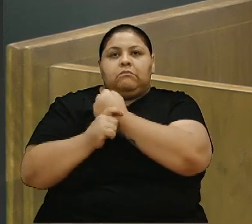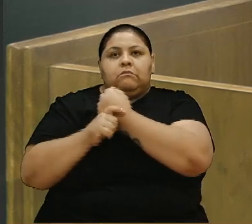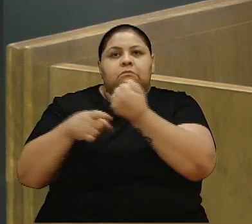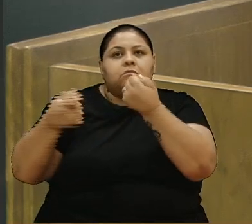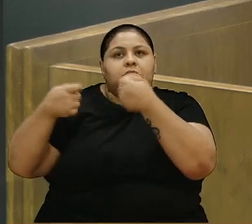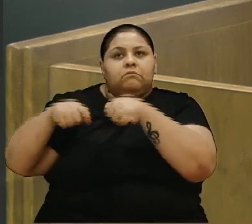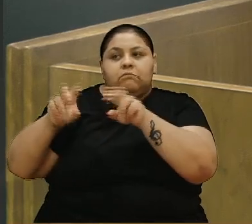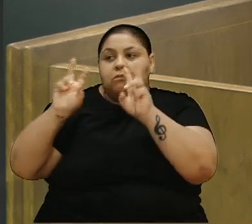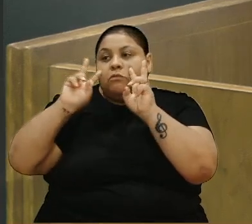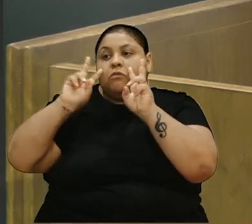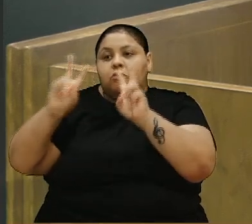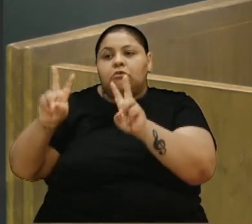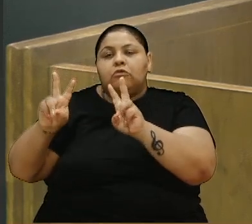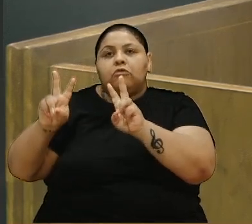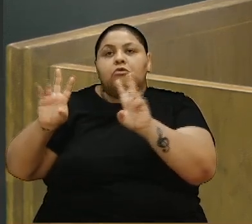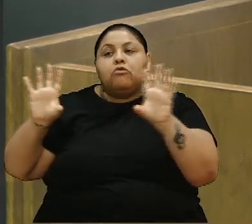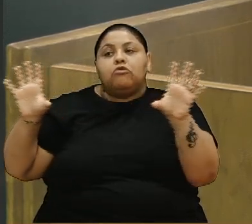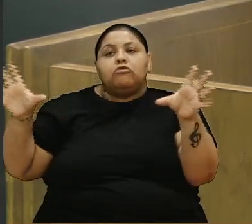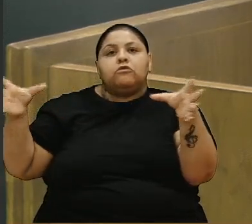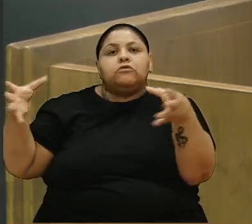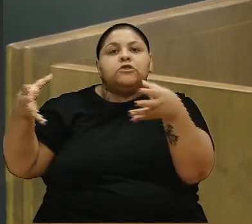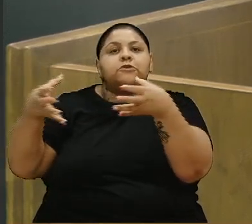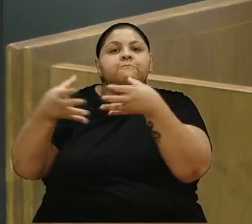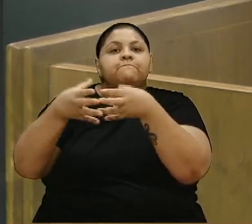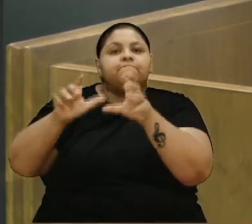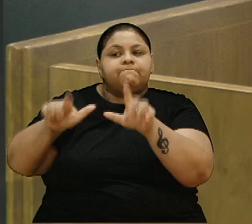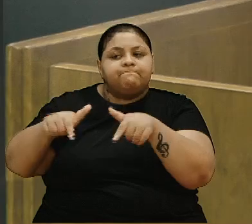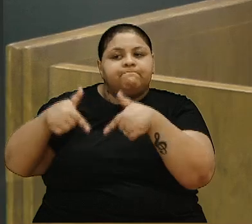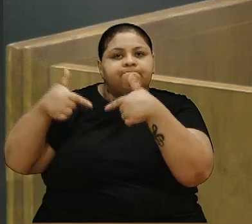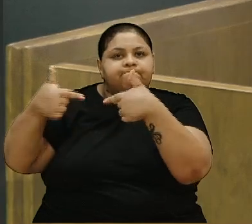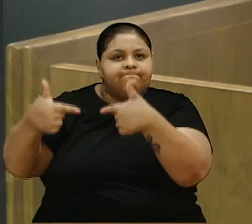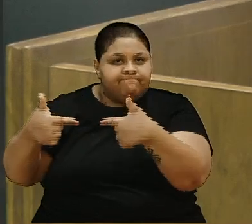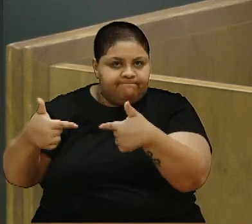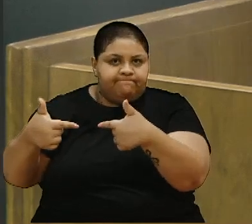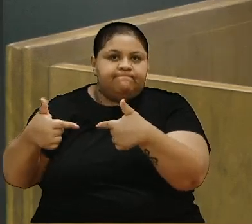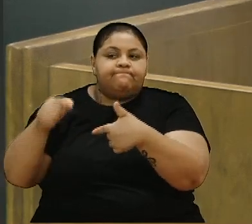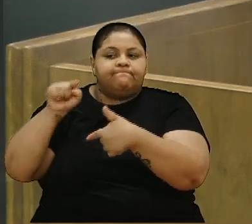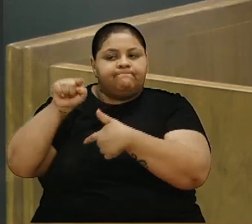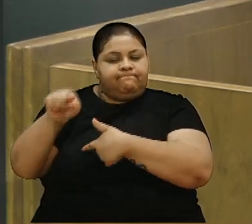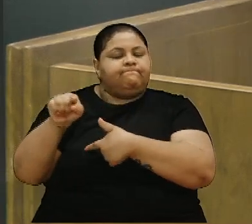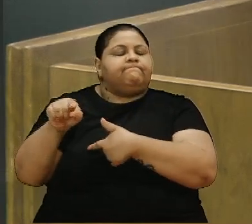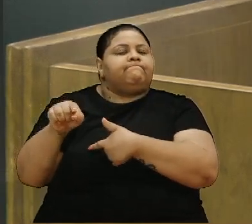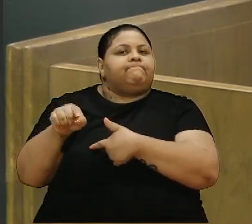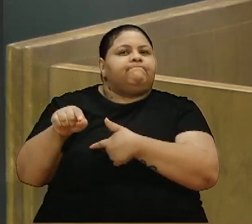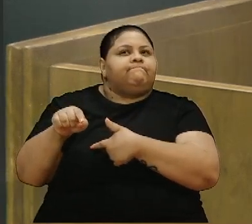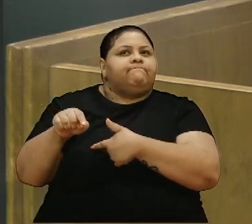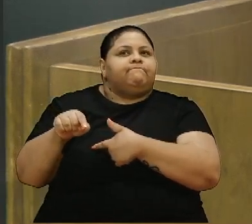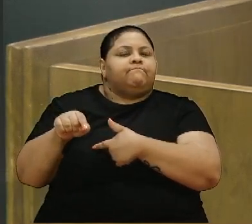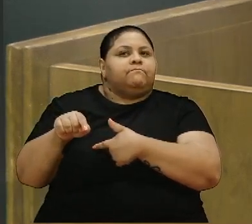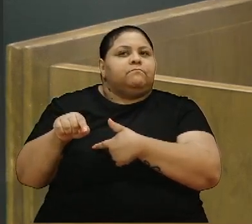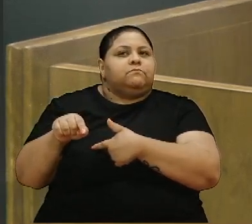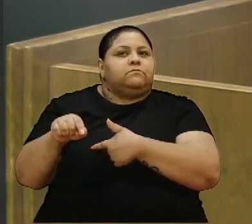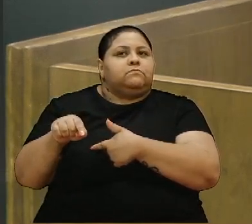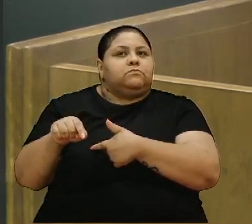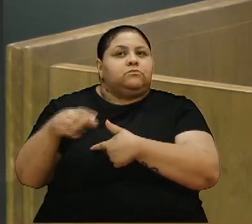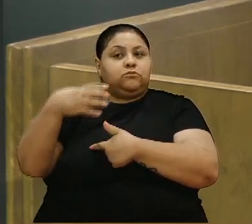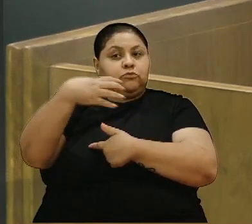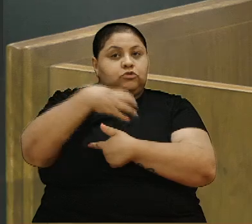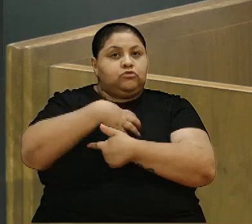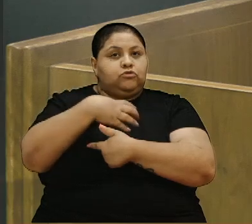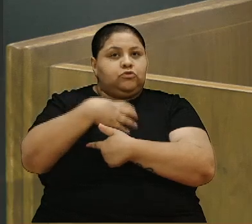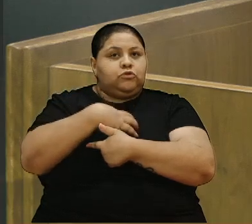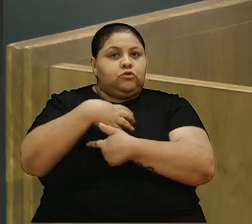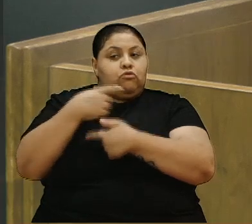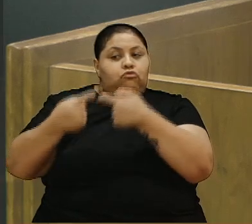precisa ver de um conjunto de ações. Então, foi o mote desse